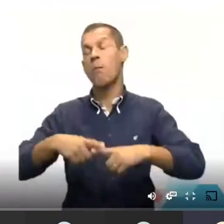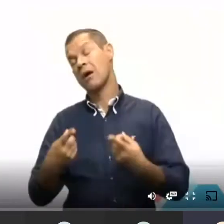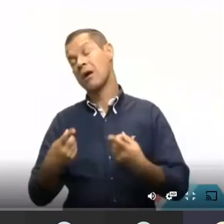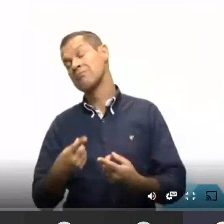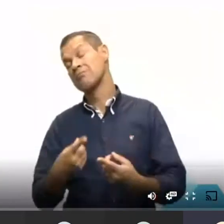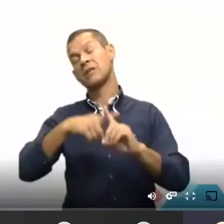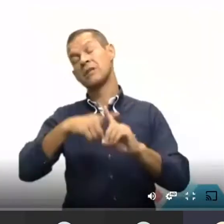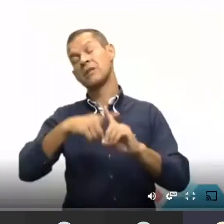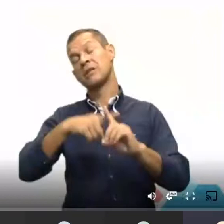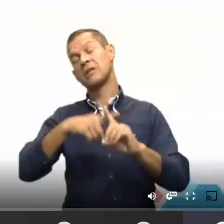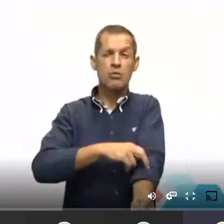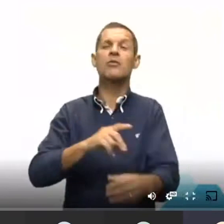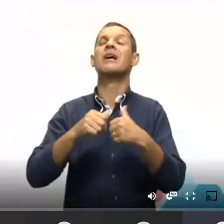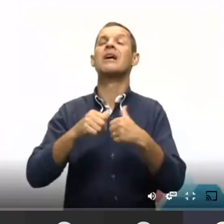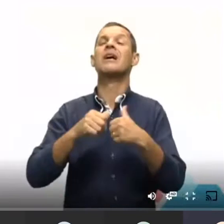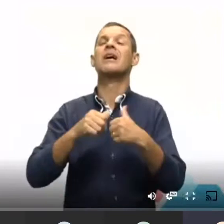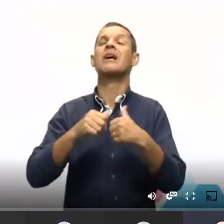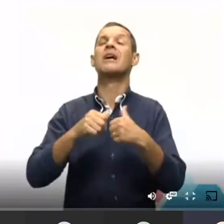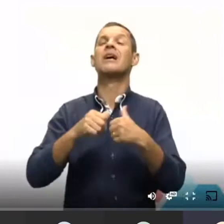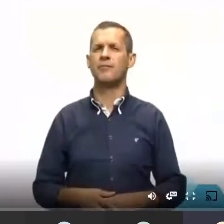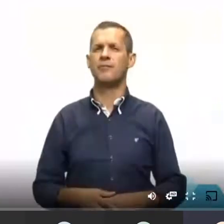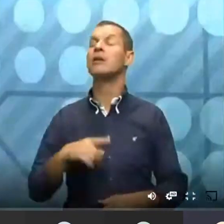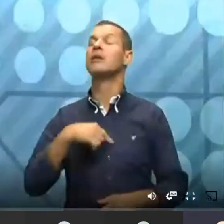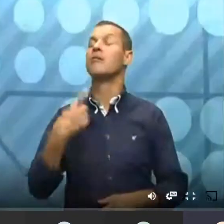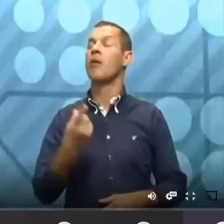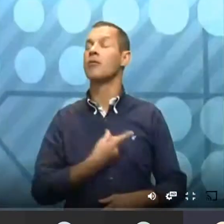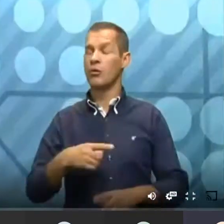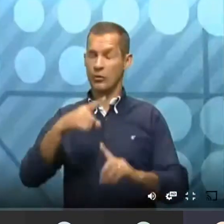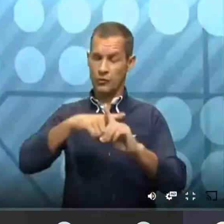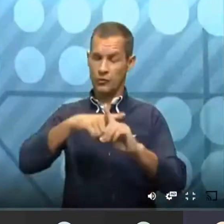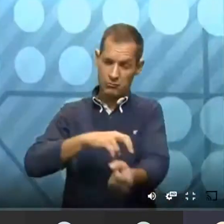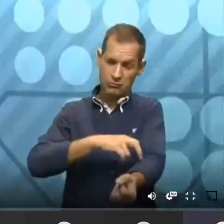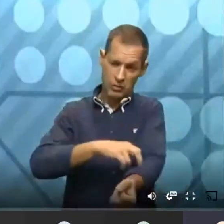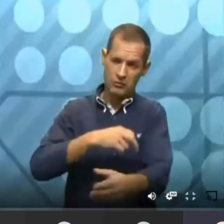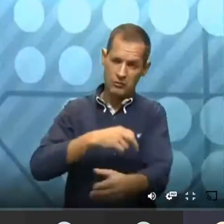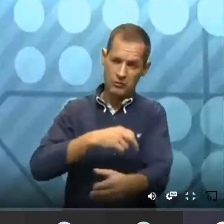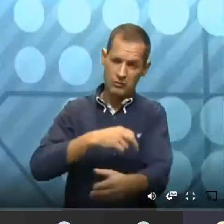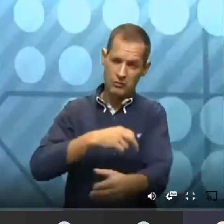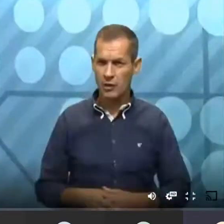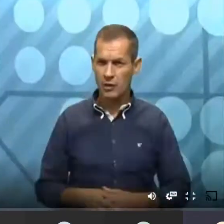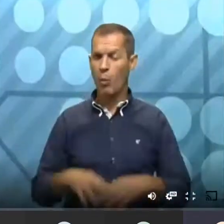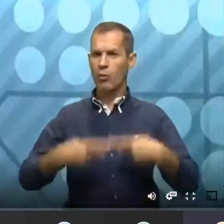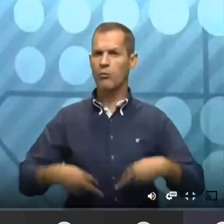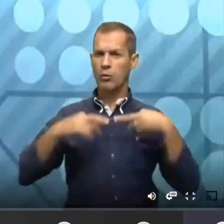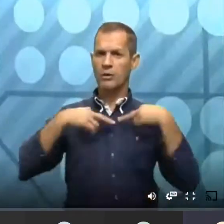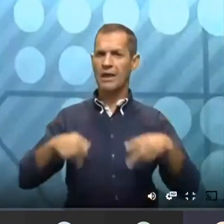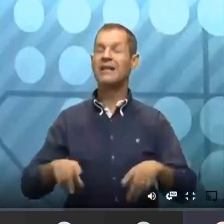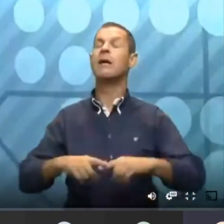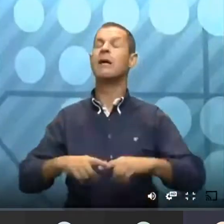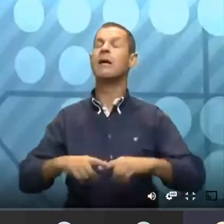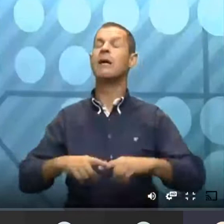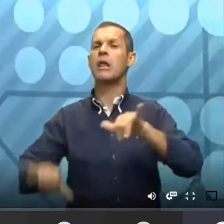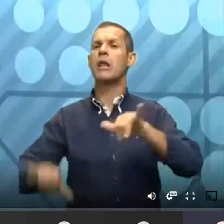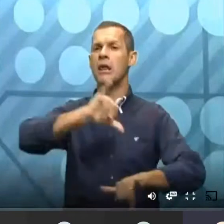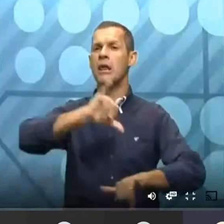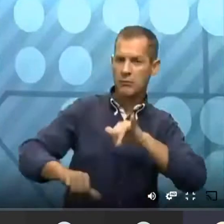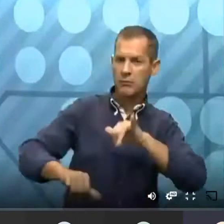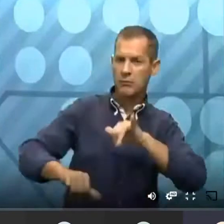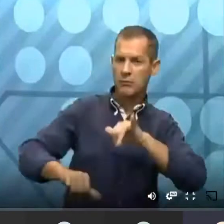né? Que tipos de estresse são esses? Nós temos os tipos de estresse hormonais,